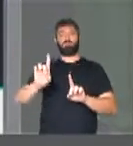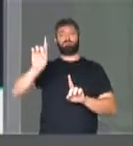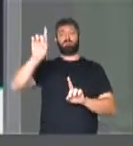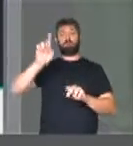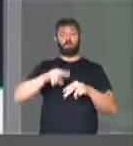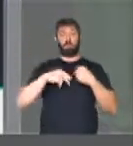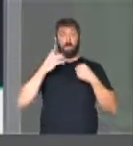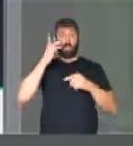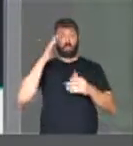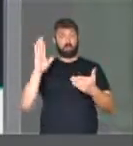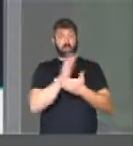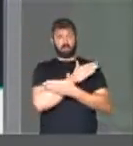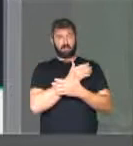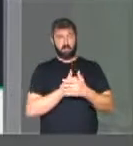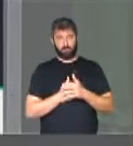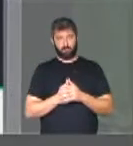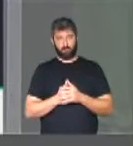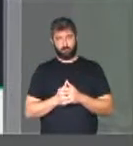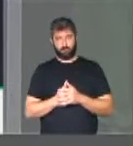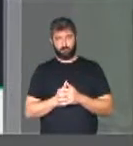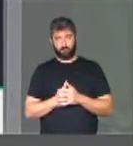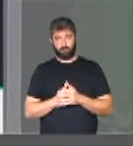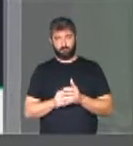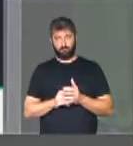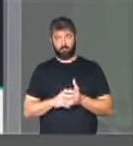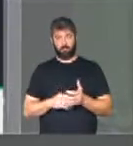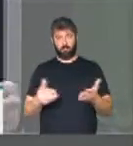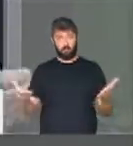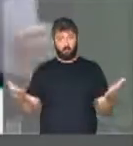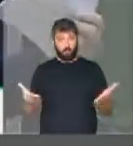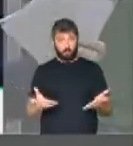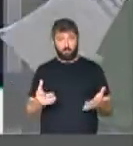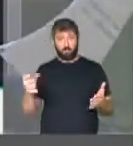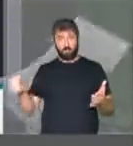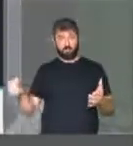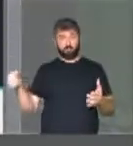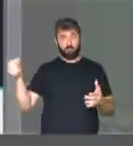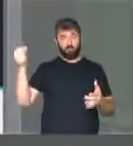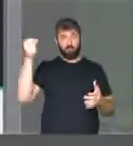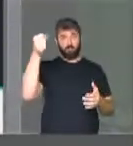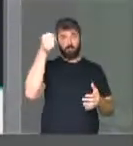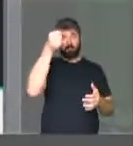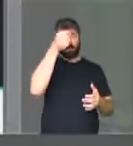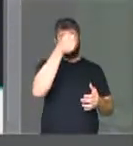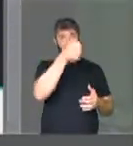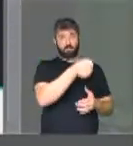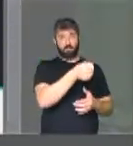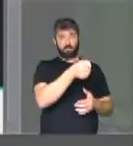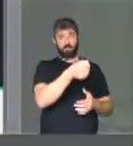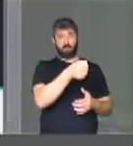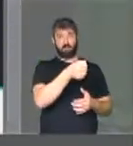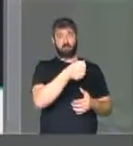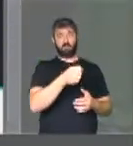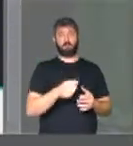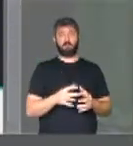golpe, com o impeachment da Dilma, e hoje está sendo aí guindado